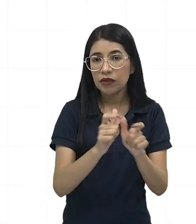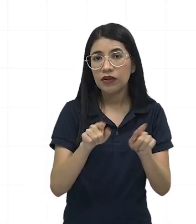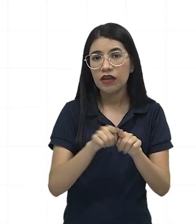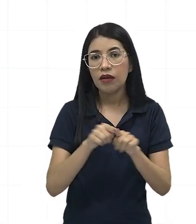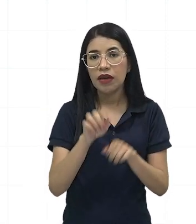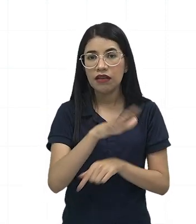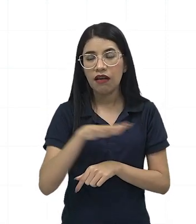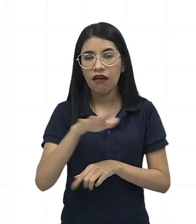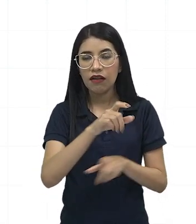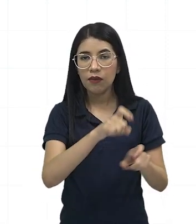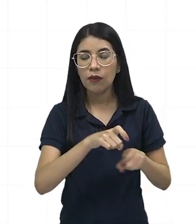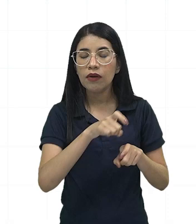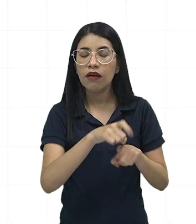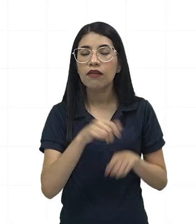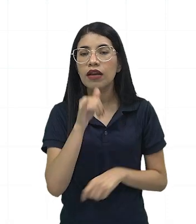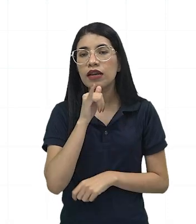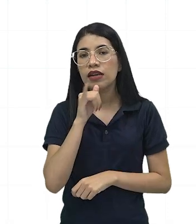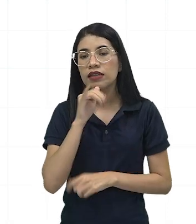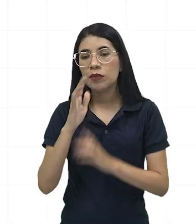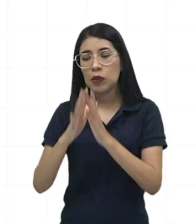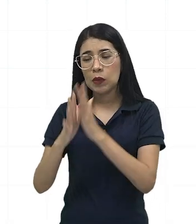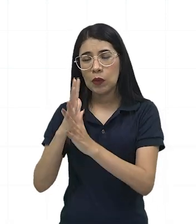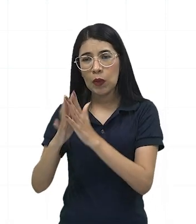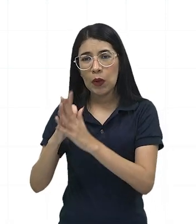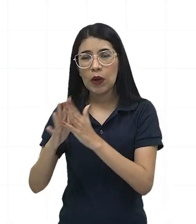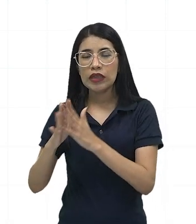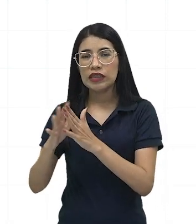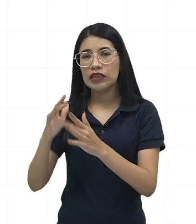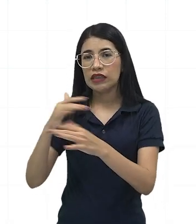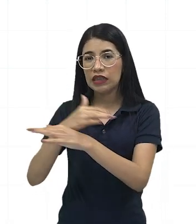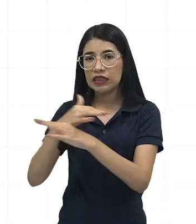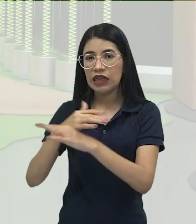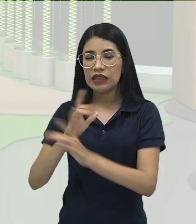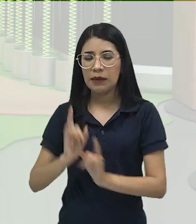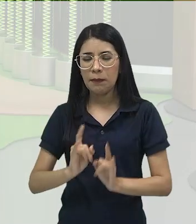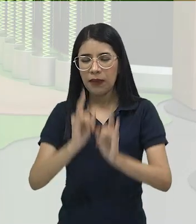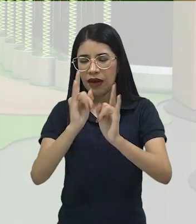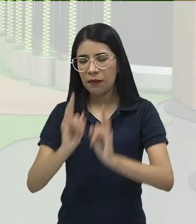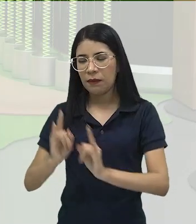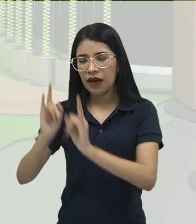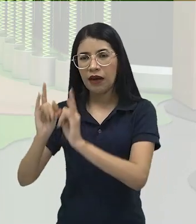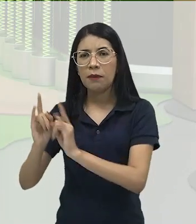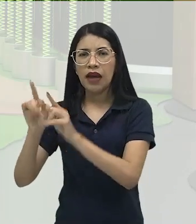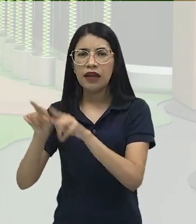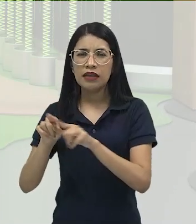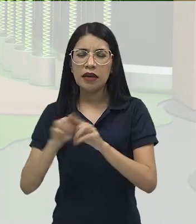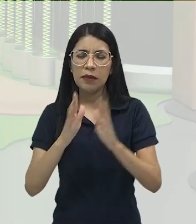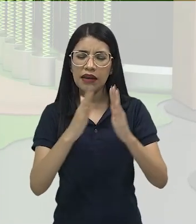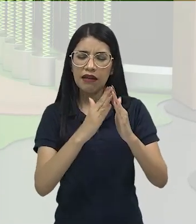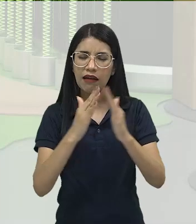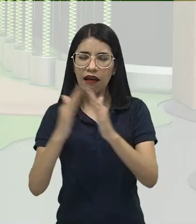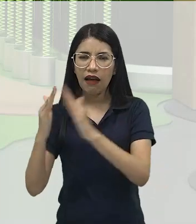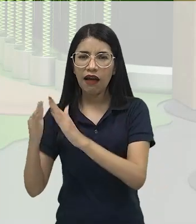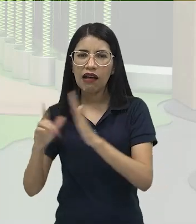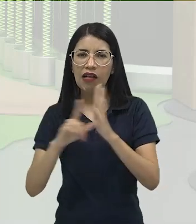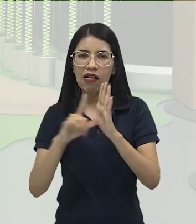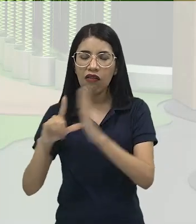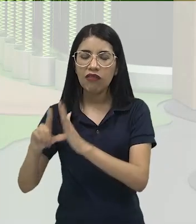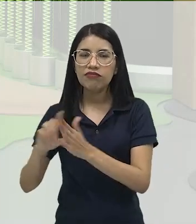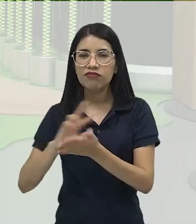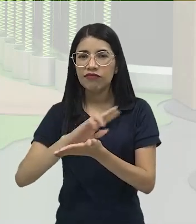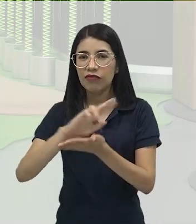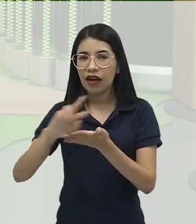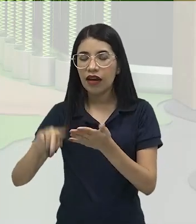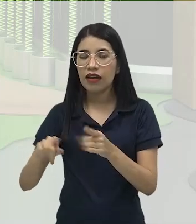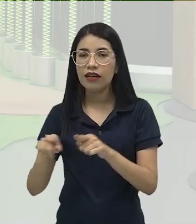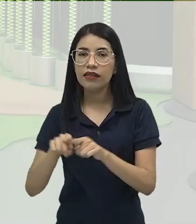gente? Por exemplo, o centro de uma cidade que tem muitos prédios, né? Tem muitos prédios residenciais, comerciais, tem muitos